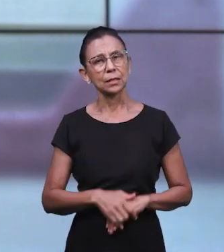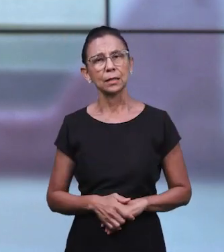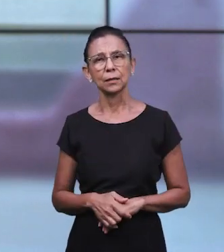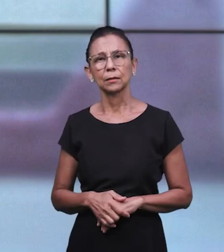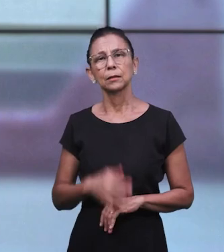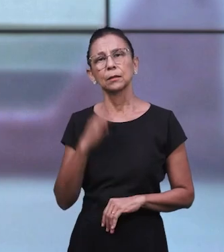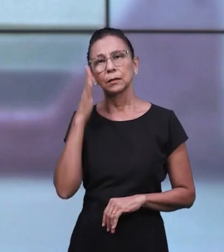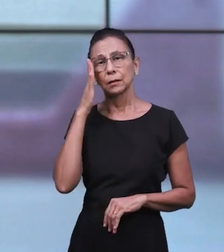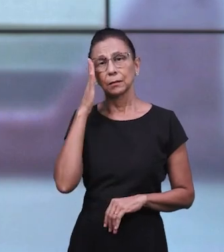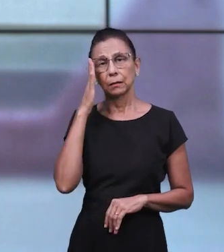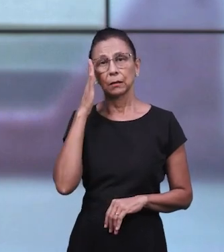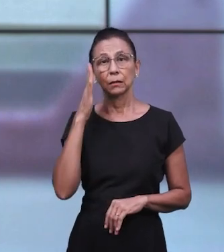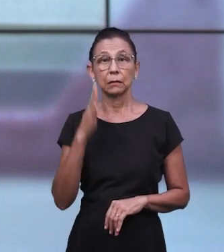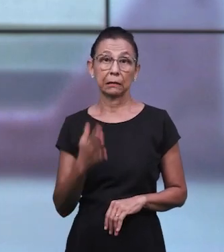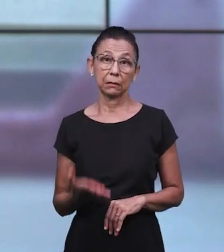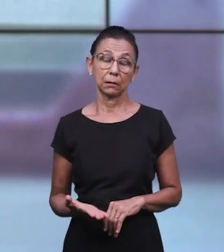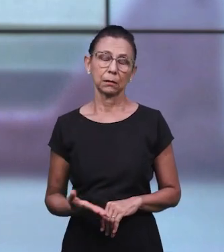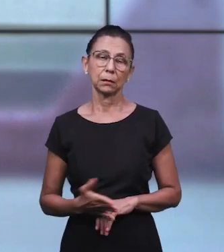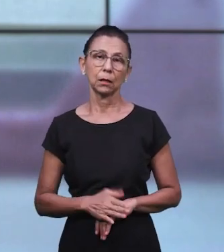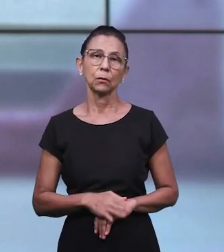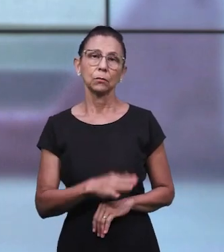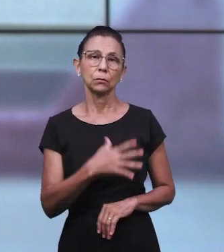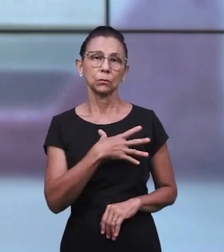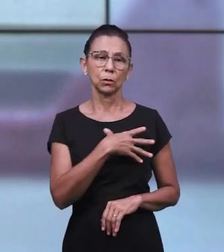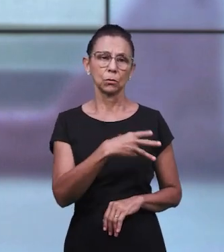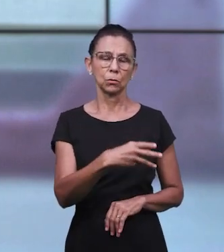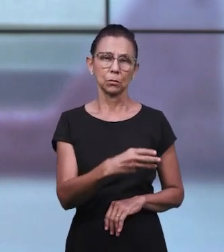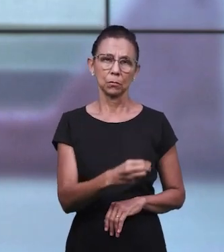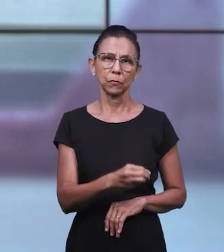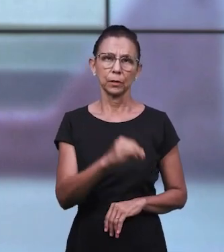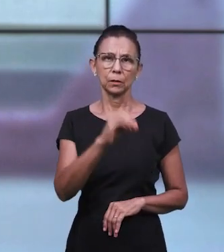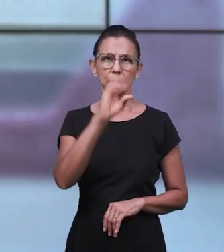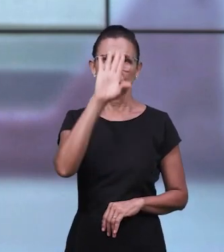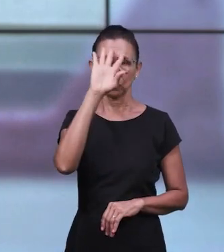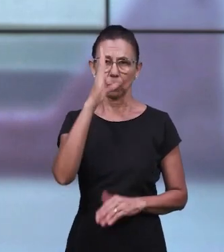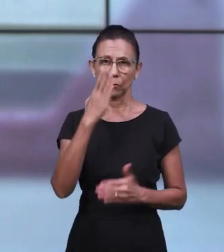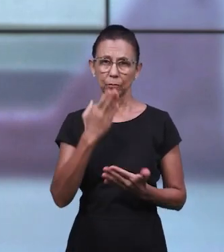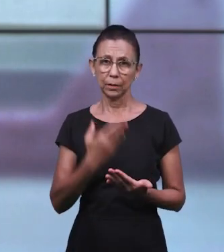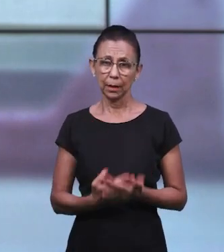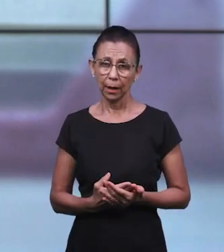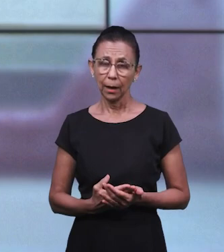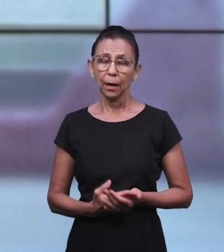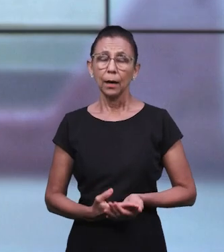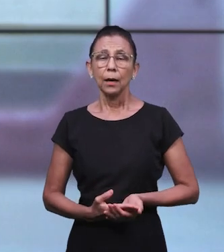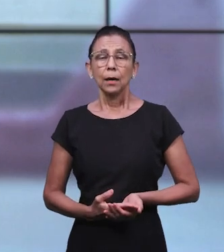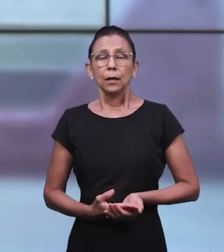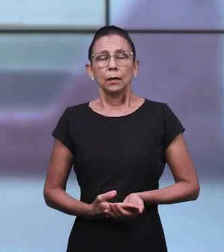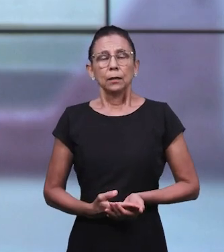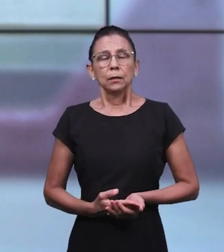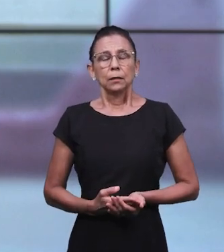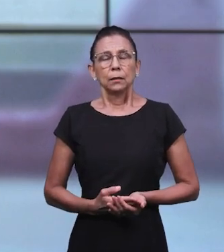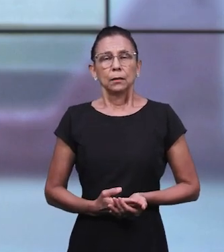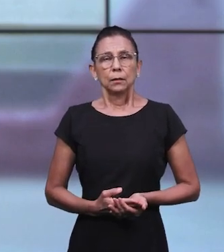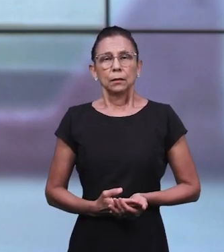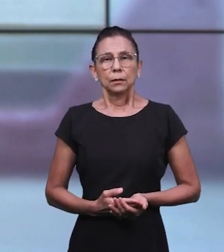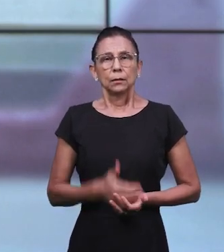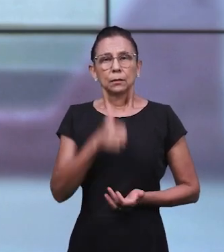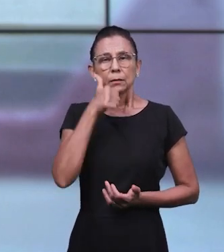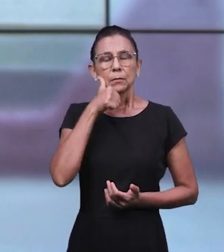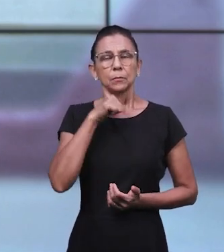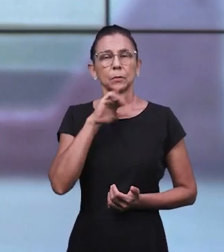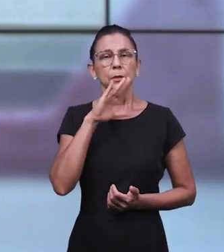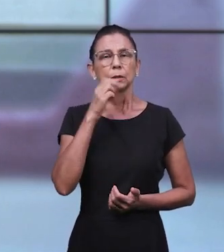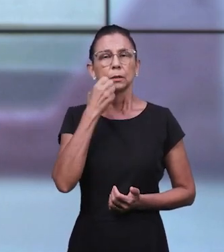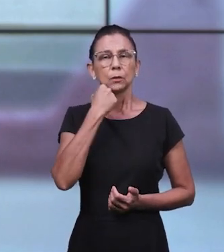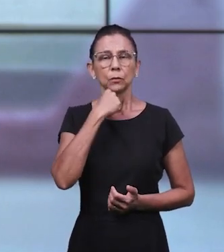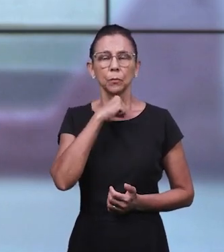que acreditamos na competência dos nossos filhos para resolver as suas questões e que estamos atentos às suas necessidades e,